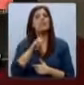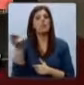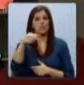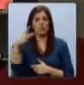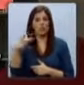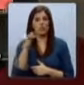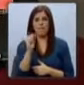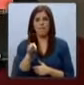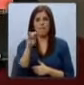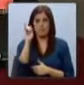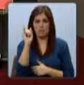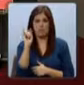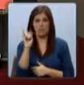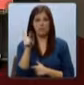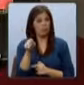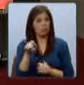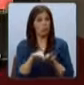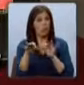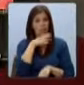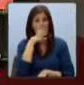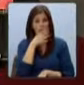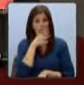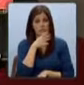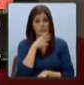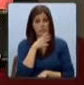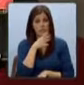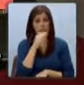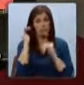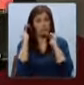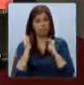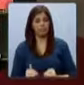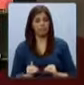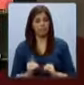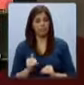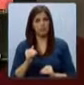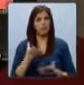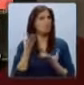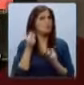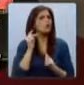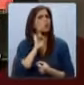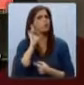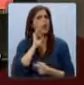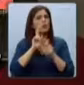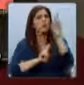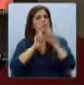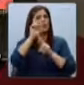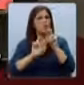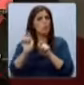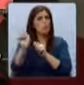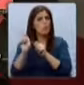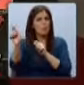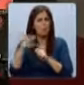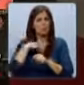fundo monetário internacional O que significa uma redução muito importante nos juros pagos pelo